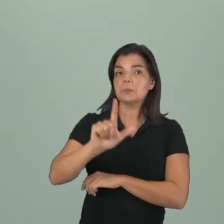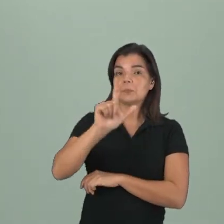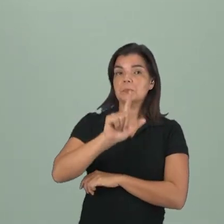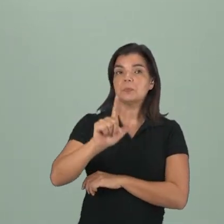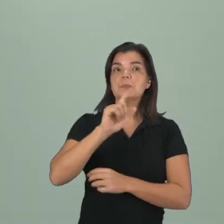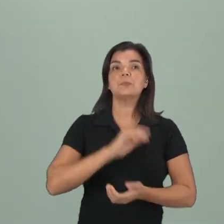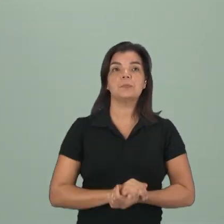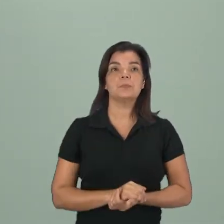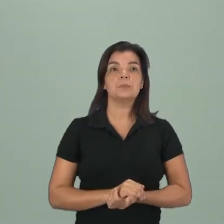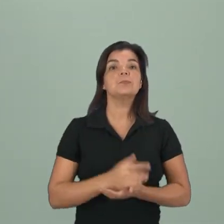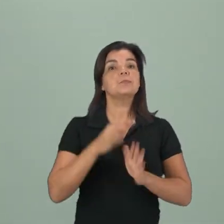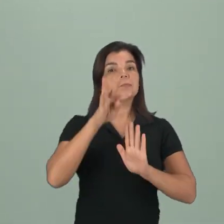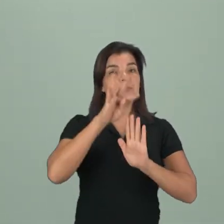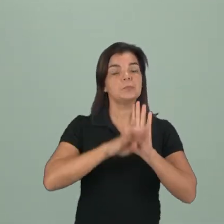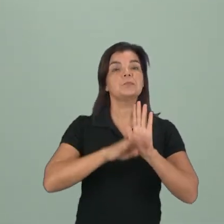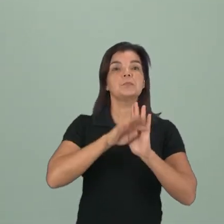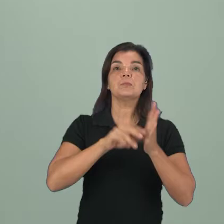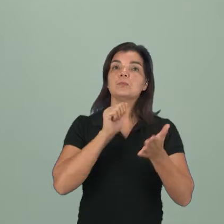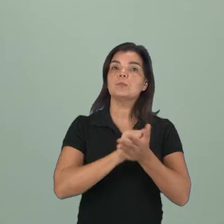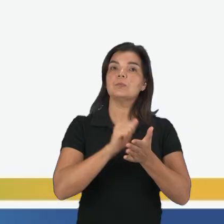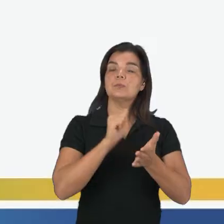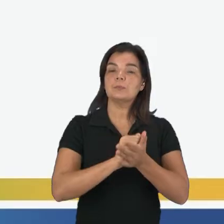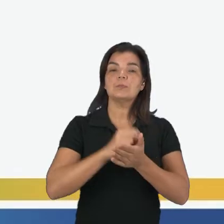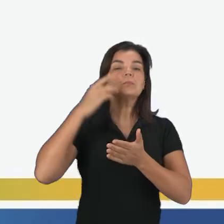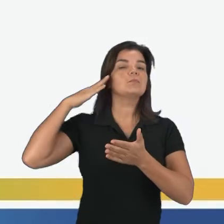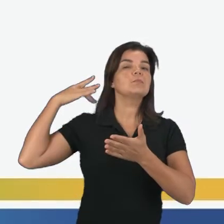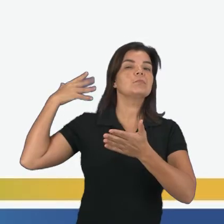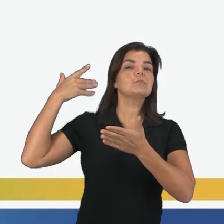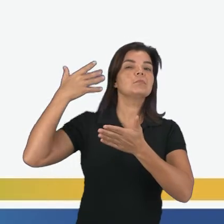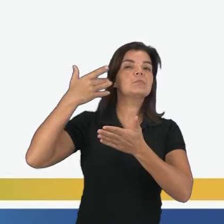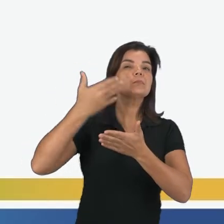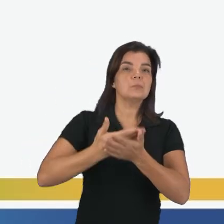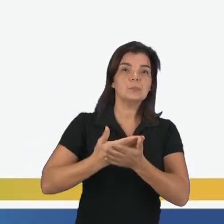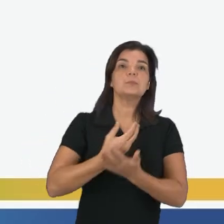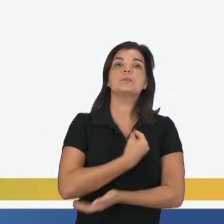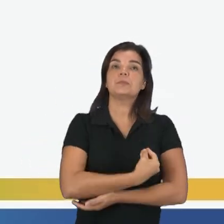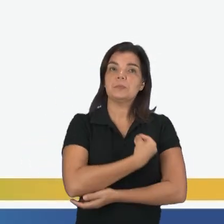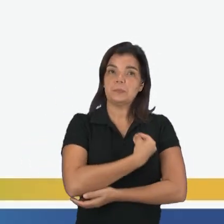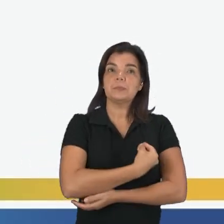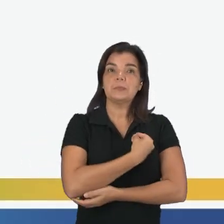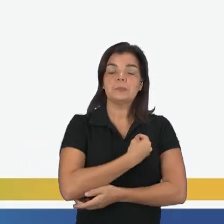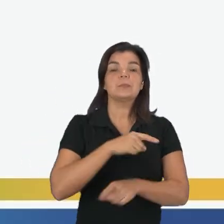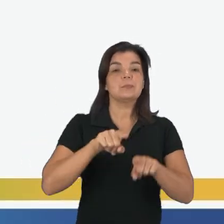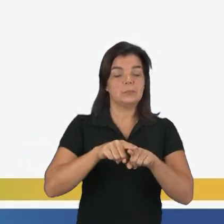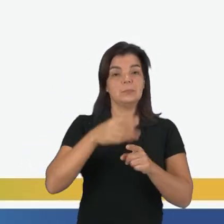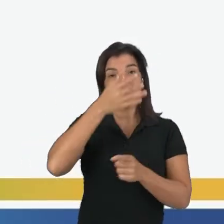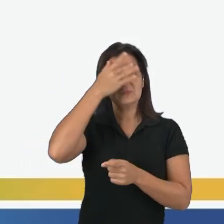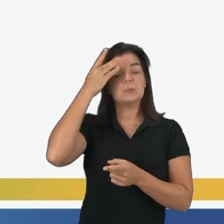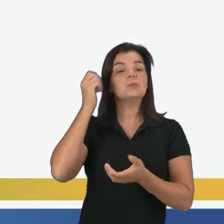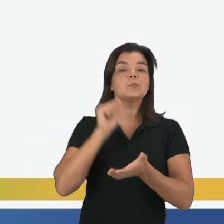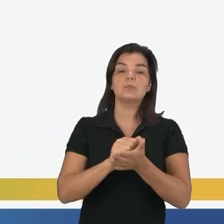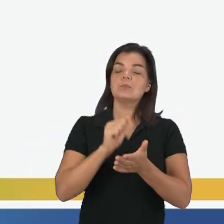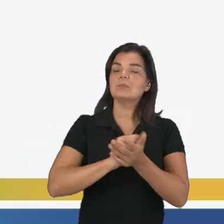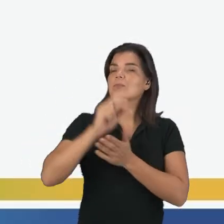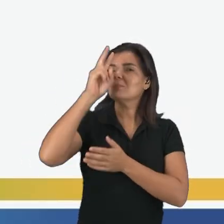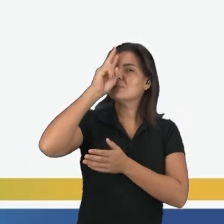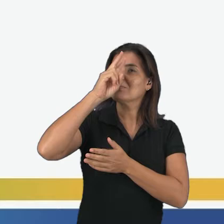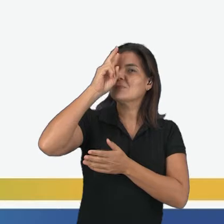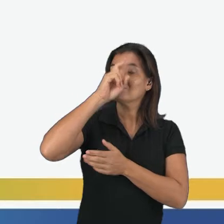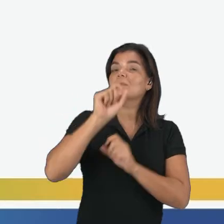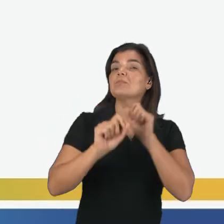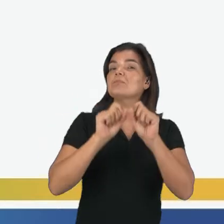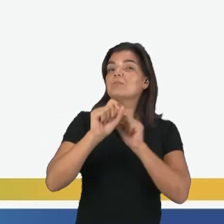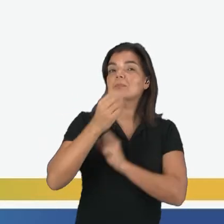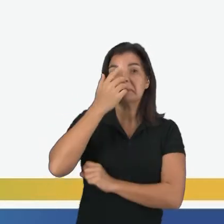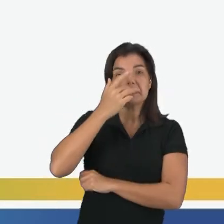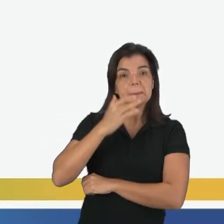Literárias? É um texto produzido para rememorar o passado vivido. Vocês observam que o narrador ele está lembrando da sua